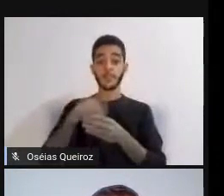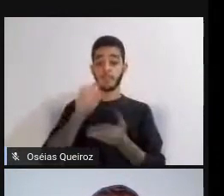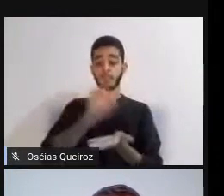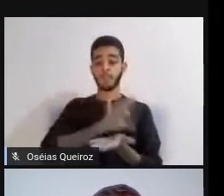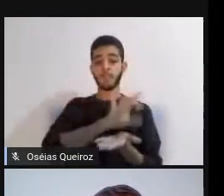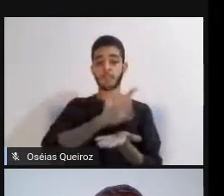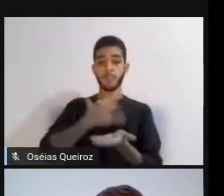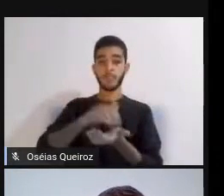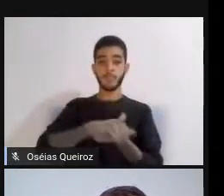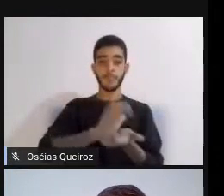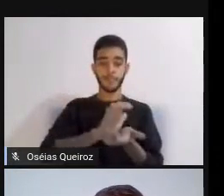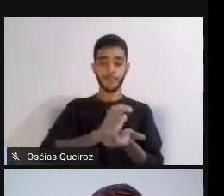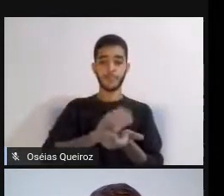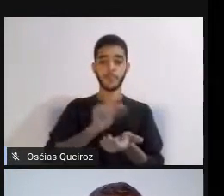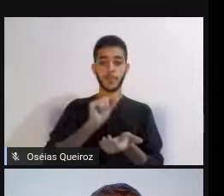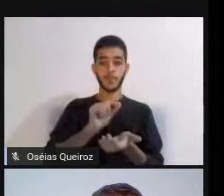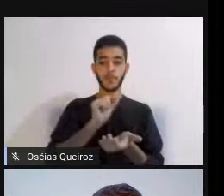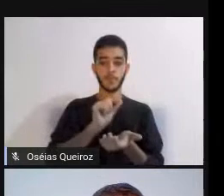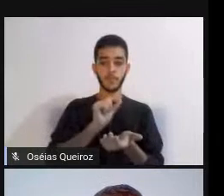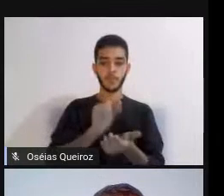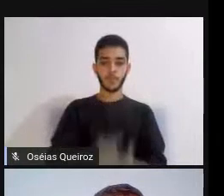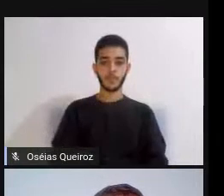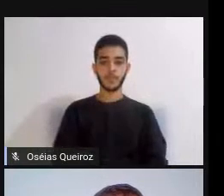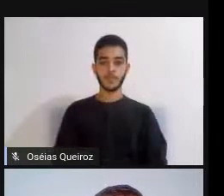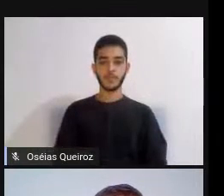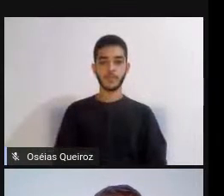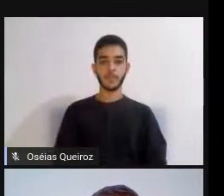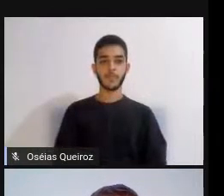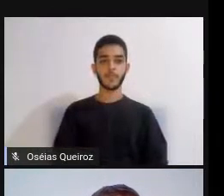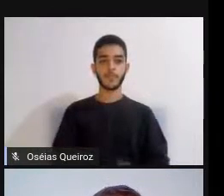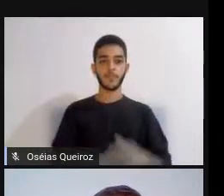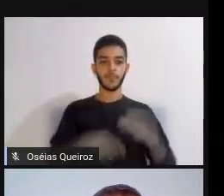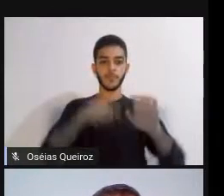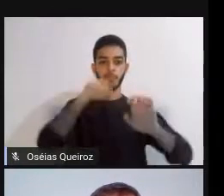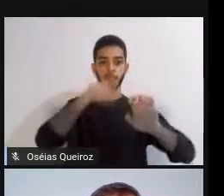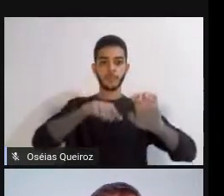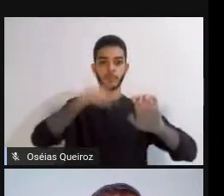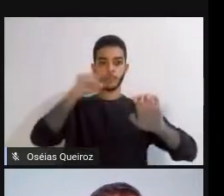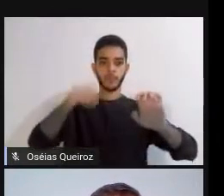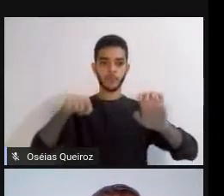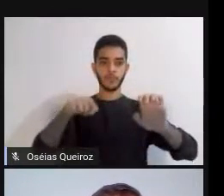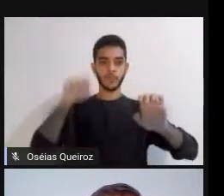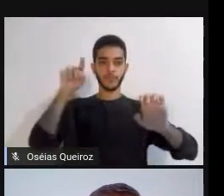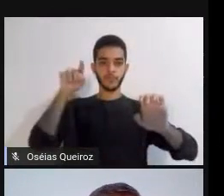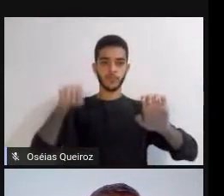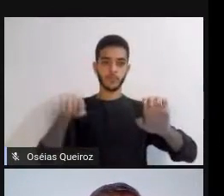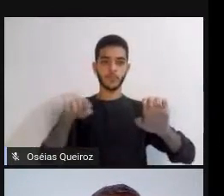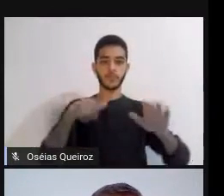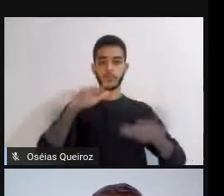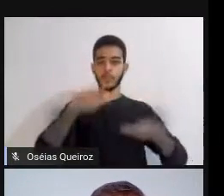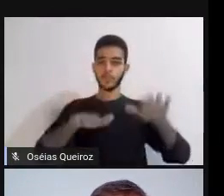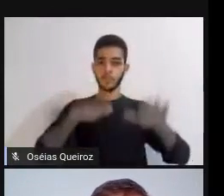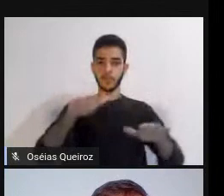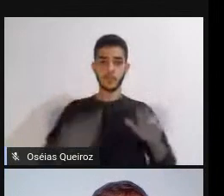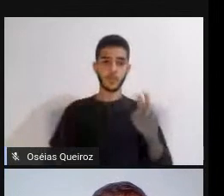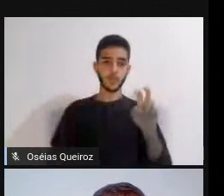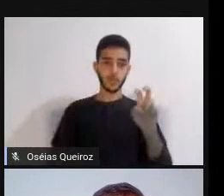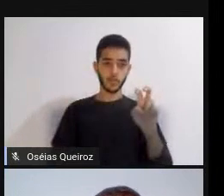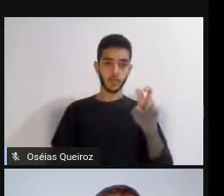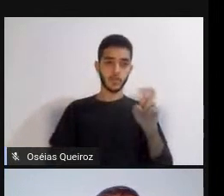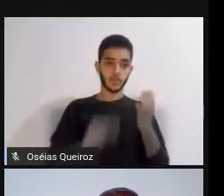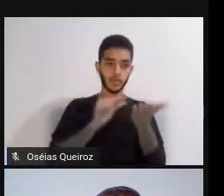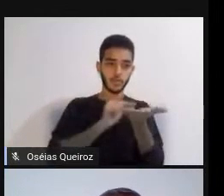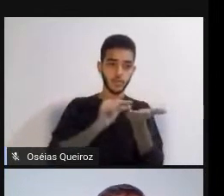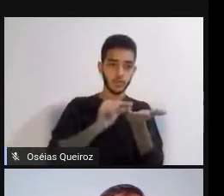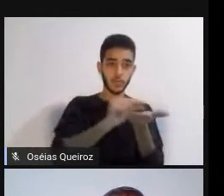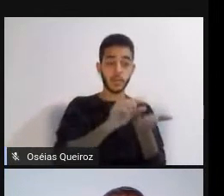Então, essa abundância está representada aqui nesse gráfico, onde nós tivemos uma média de 5 itens microplásticos por